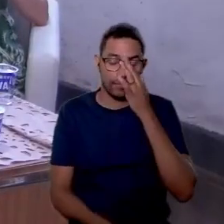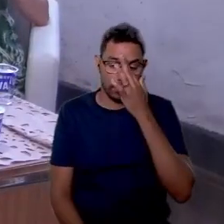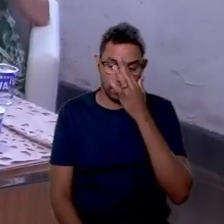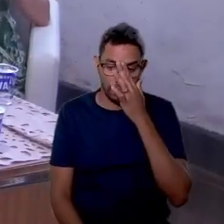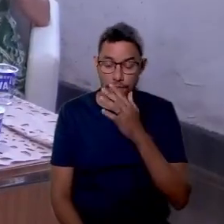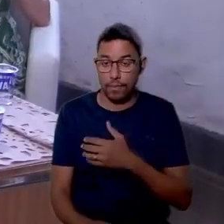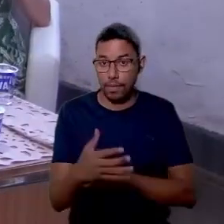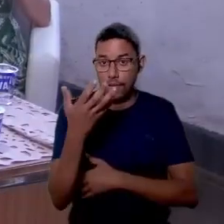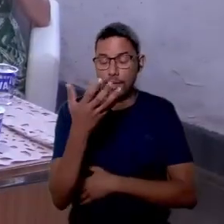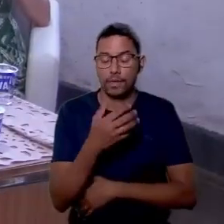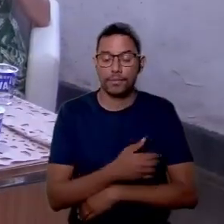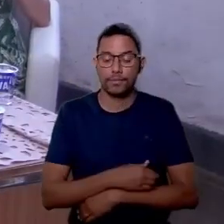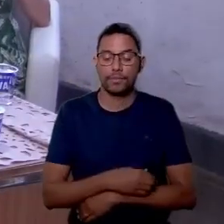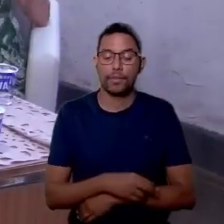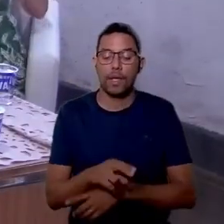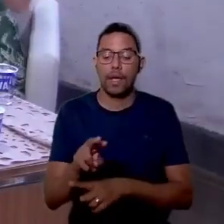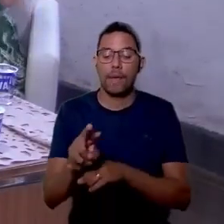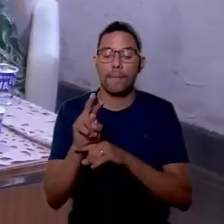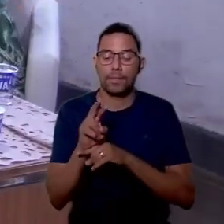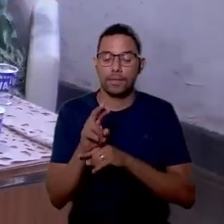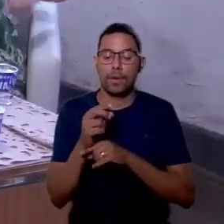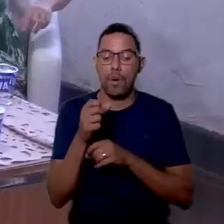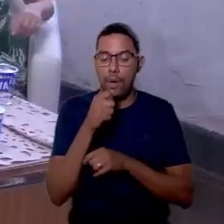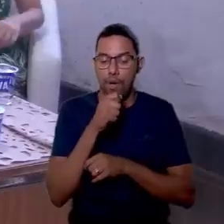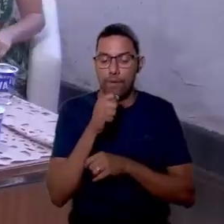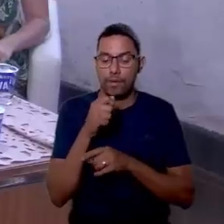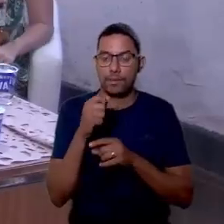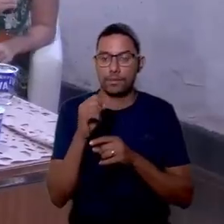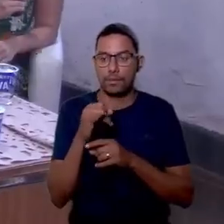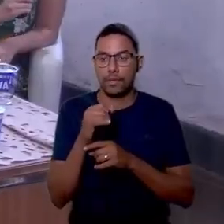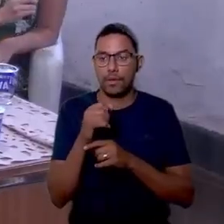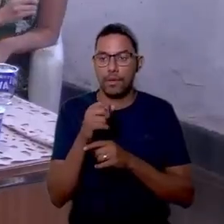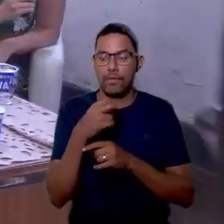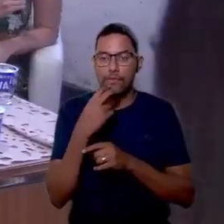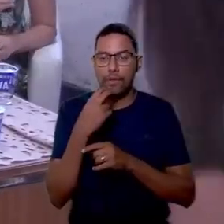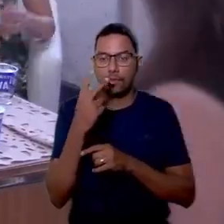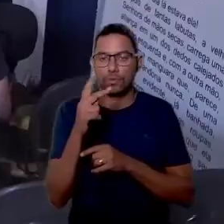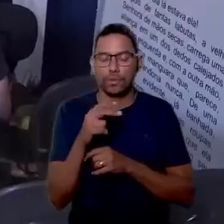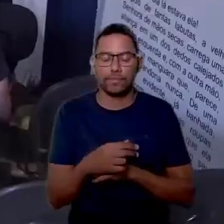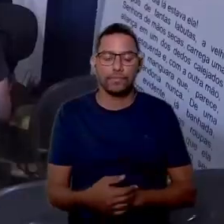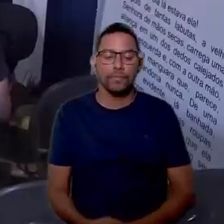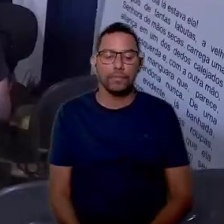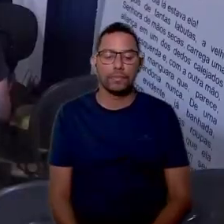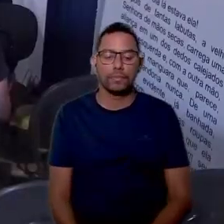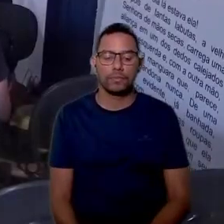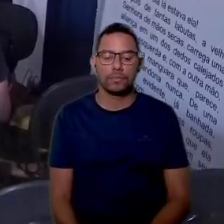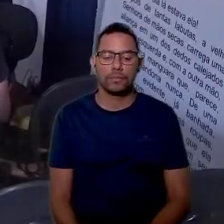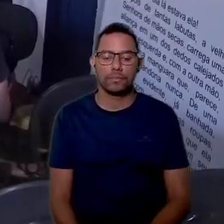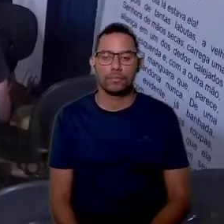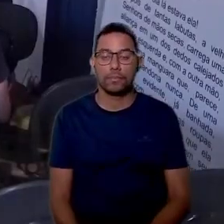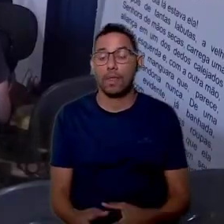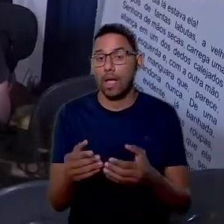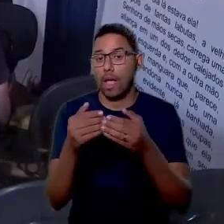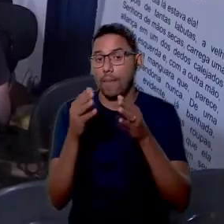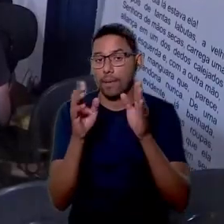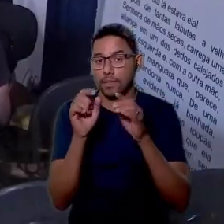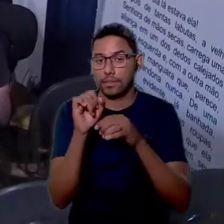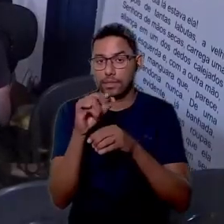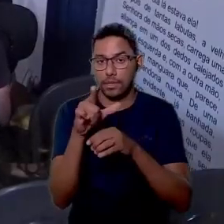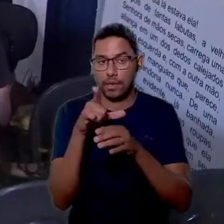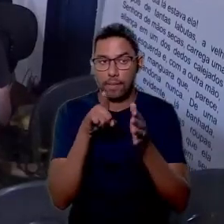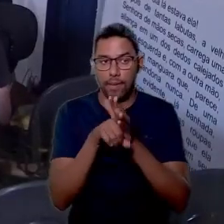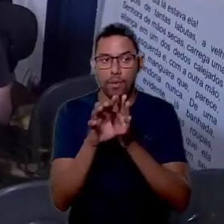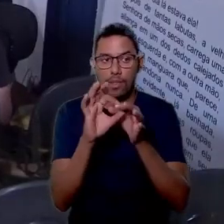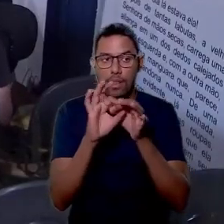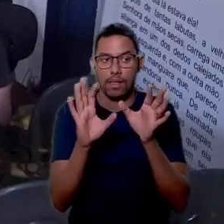Por favor, eu queria só emprestar um microfone, porque senão na transmissão não vai pegar a sua voz. E é justamente abrir para quem tiver alguma pergunta, a gente